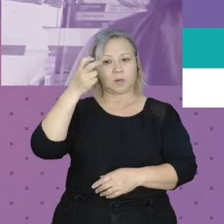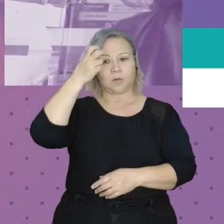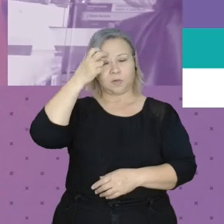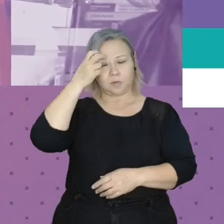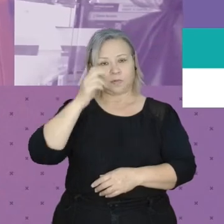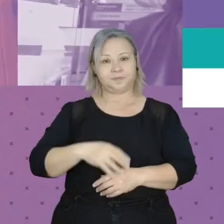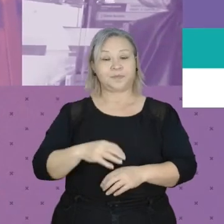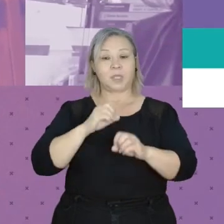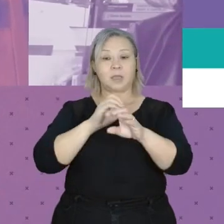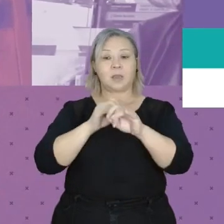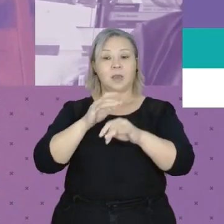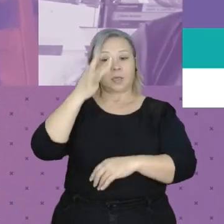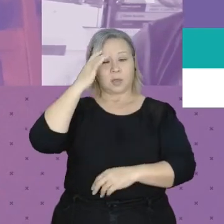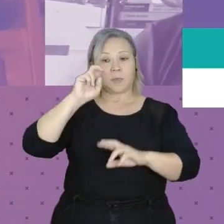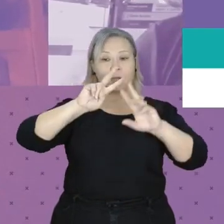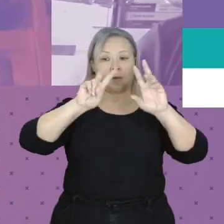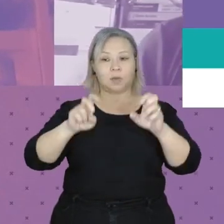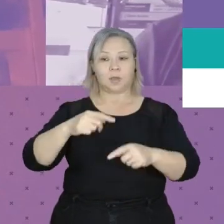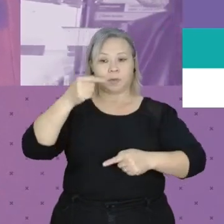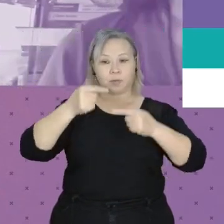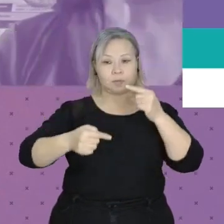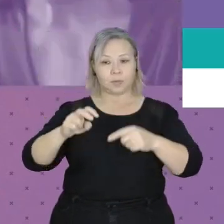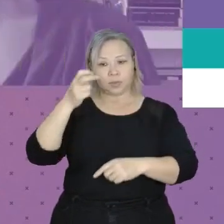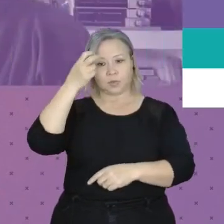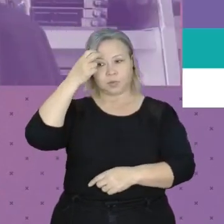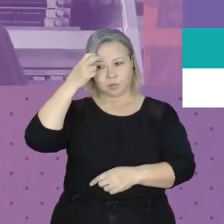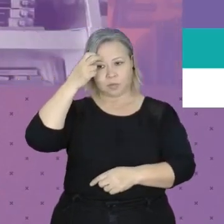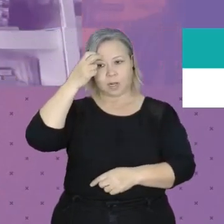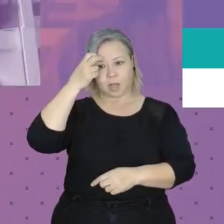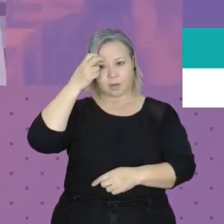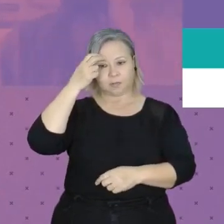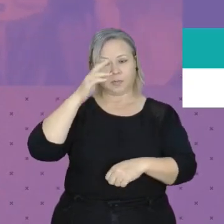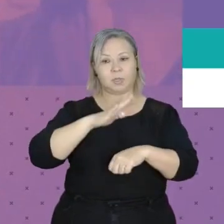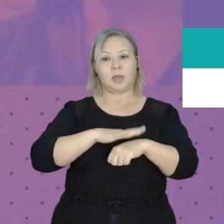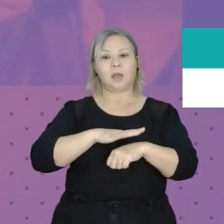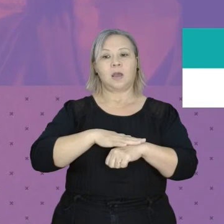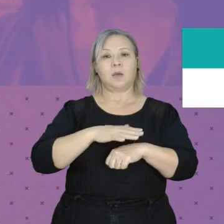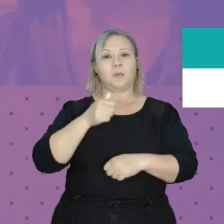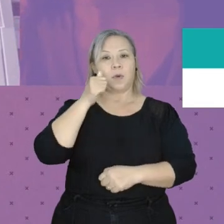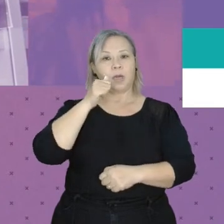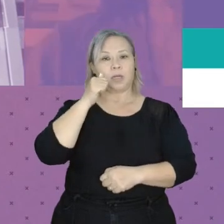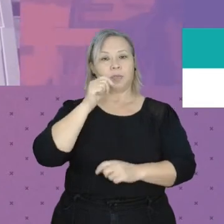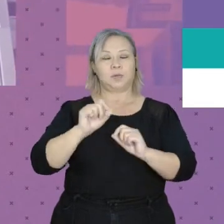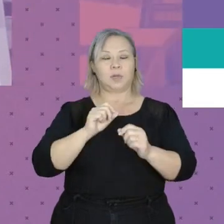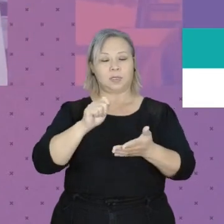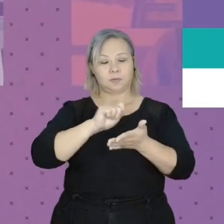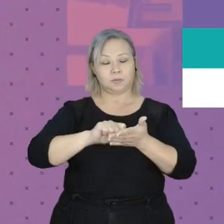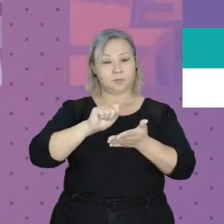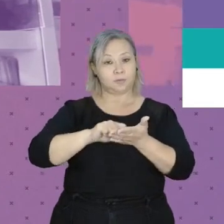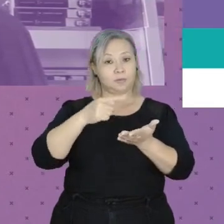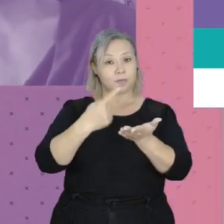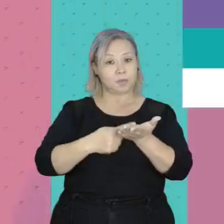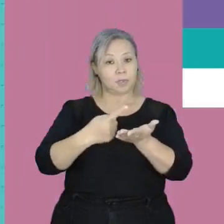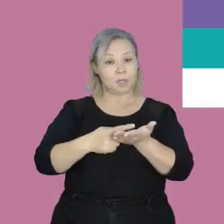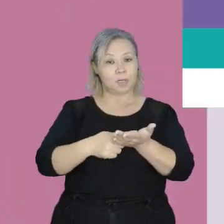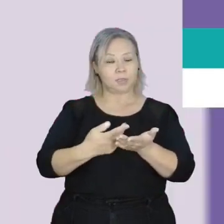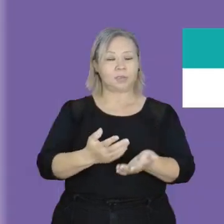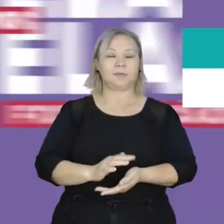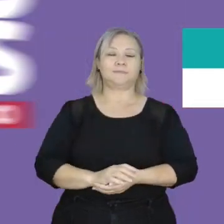aula de amanhã, o tema será as políticas culturais para as mulheres. Anote na sua agenda e não perca!